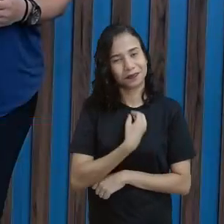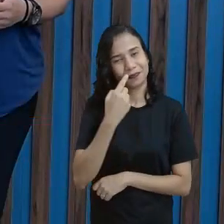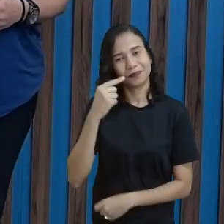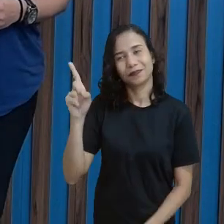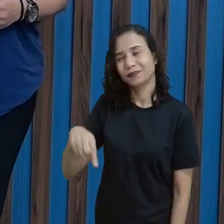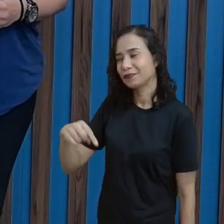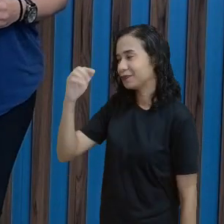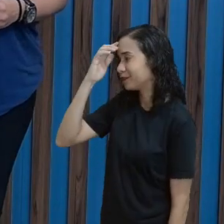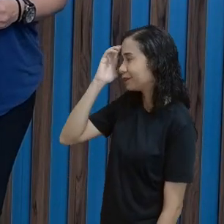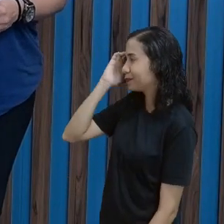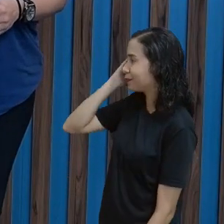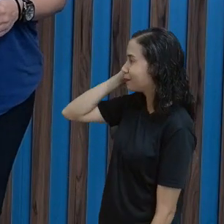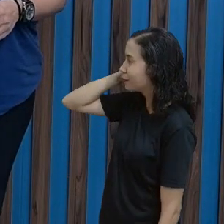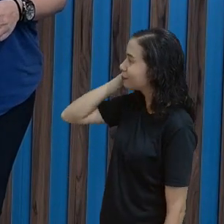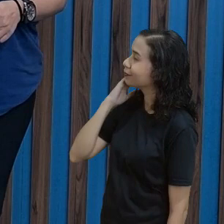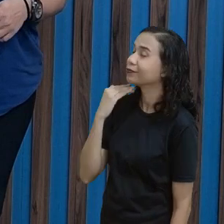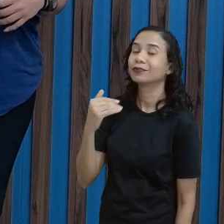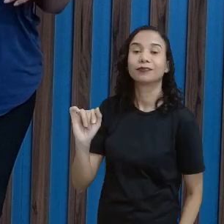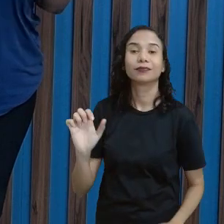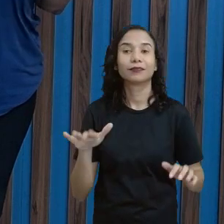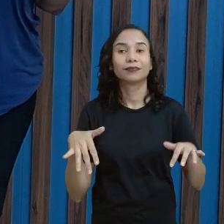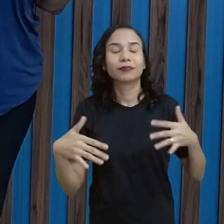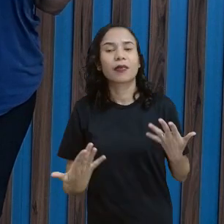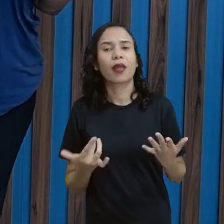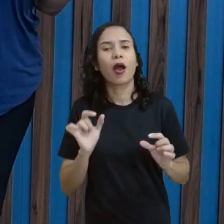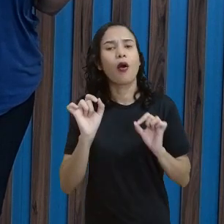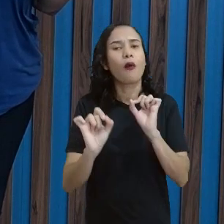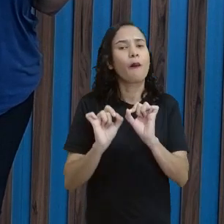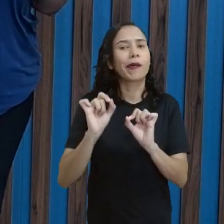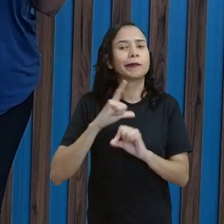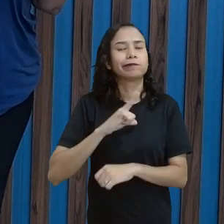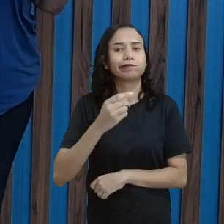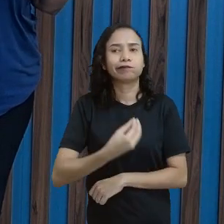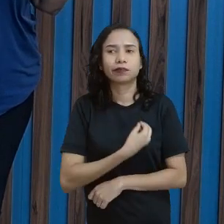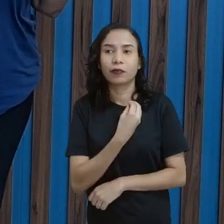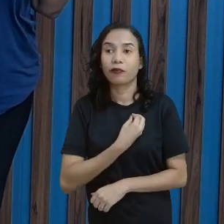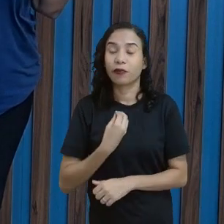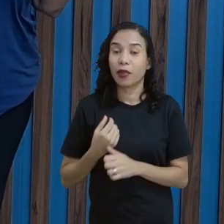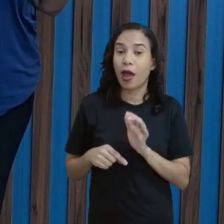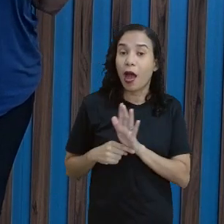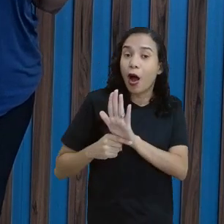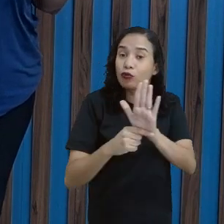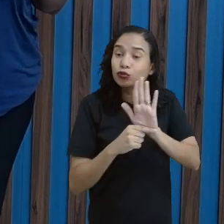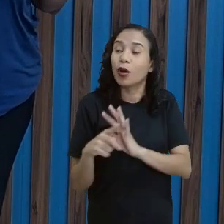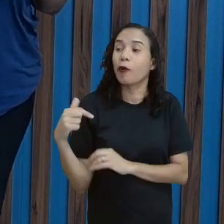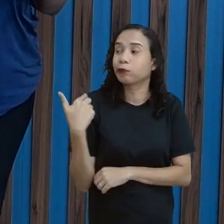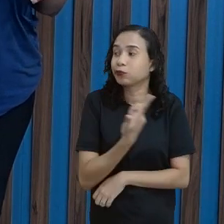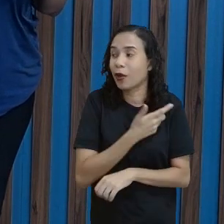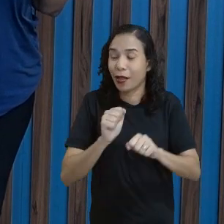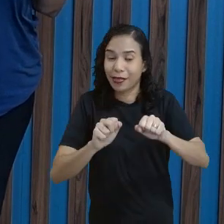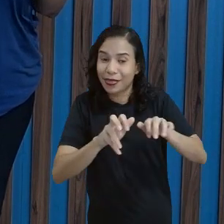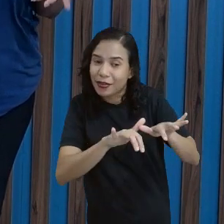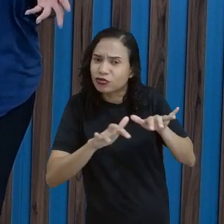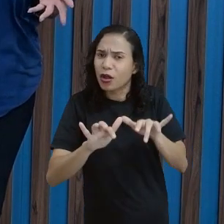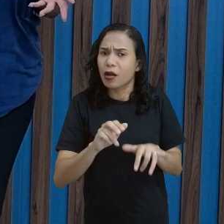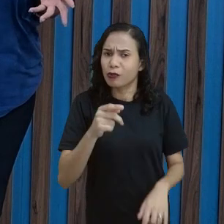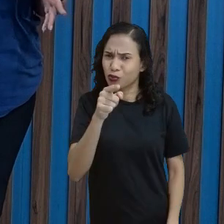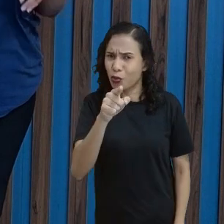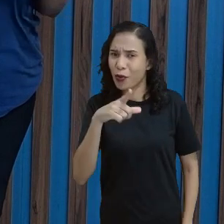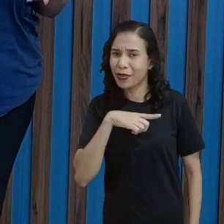é. E aí, quem está ajudando a gente aí no chat, na interação, se você está aí